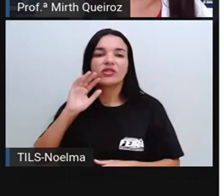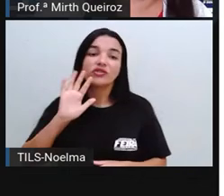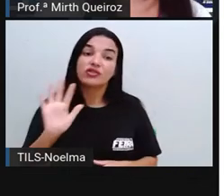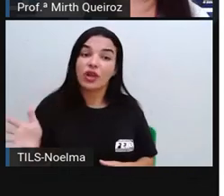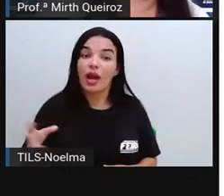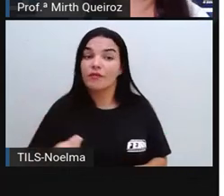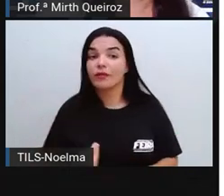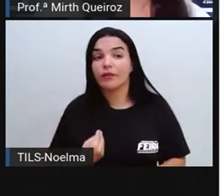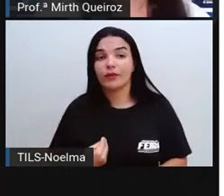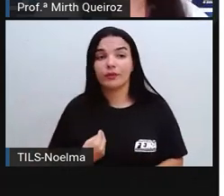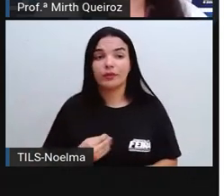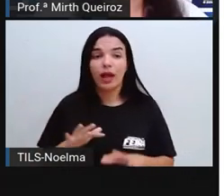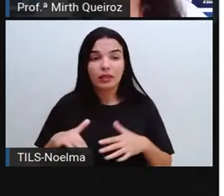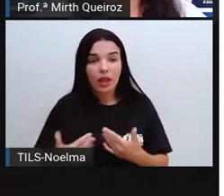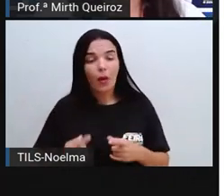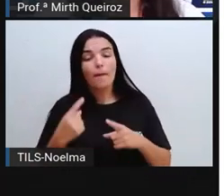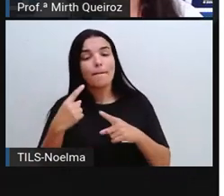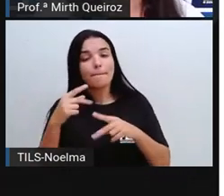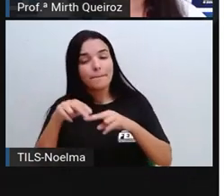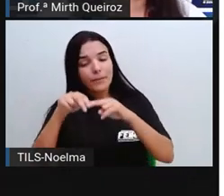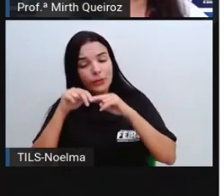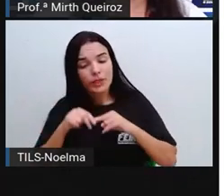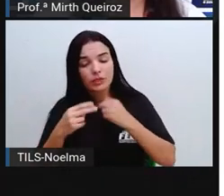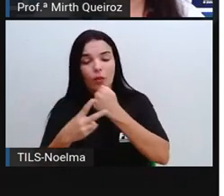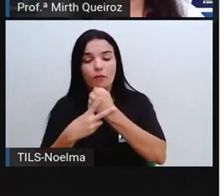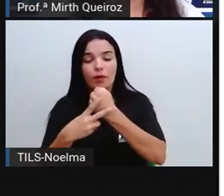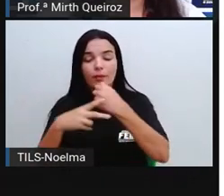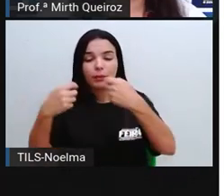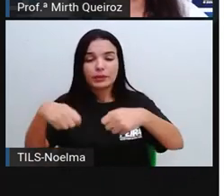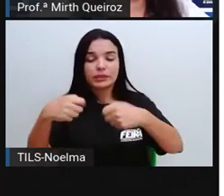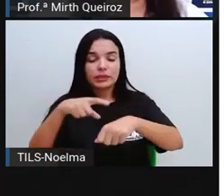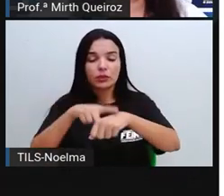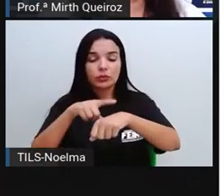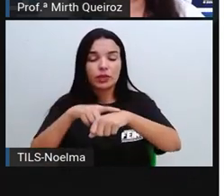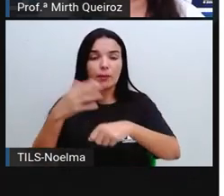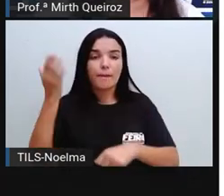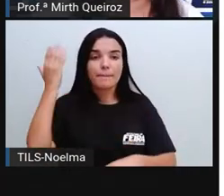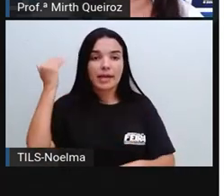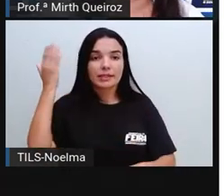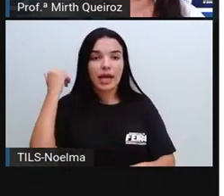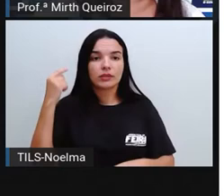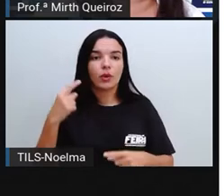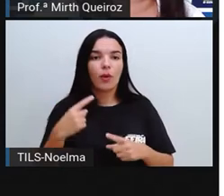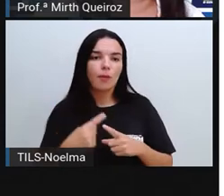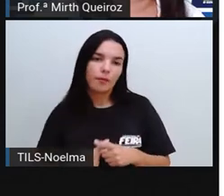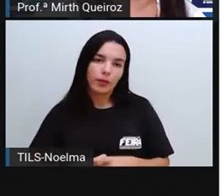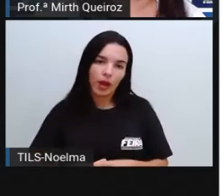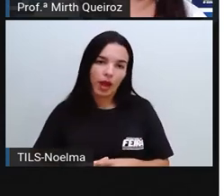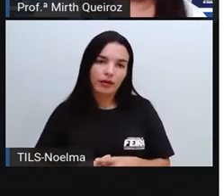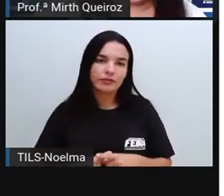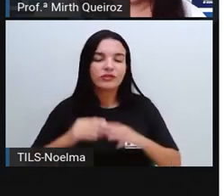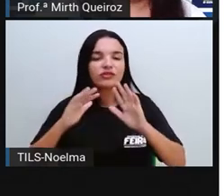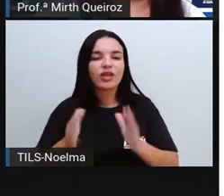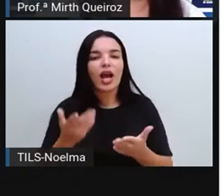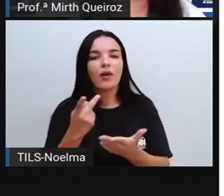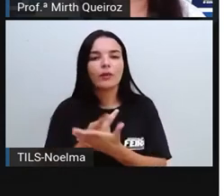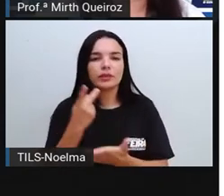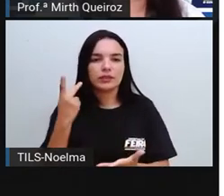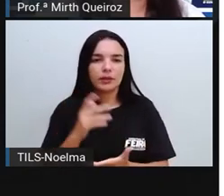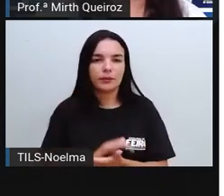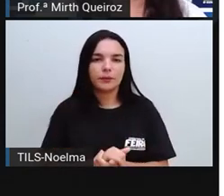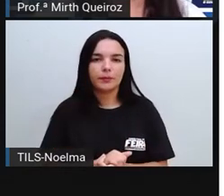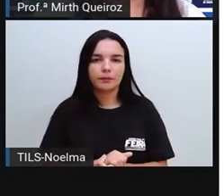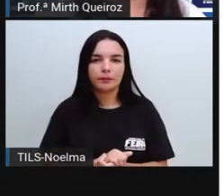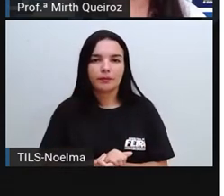já viveu aquilo. Por isso que os verbos vão estar no tempo passado, porque trata-se de coisas que já